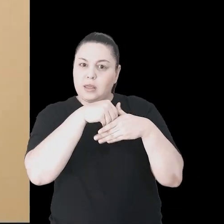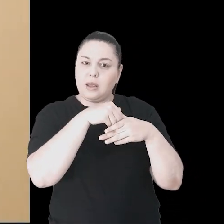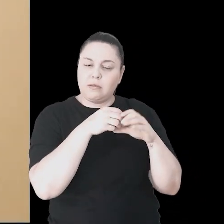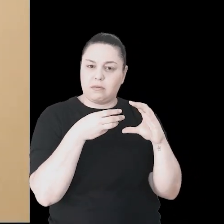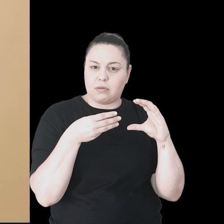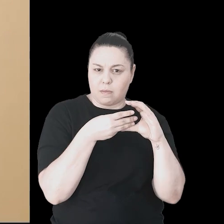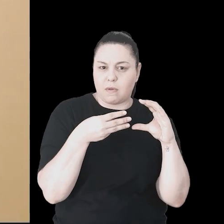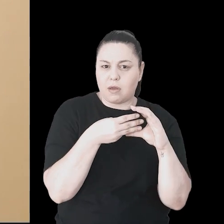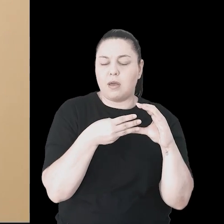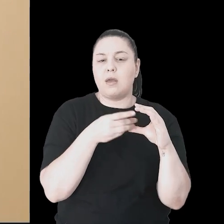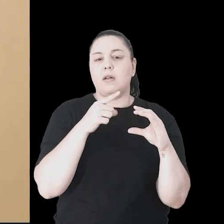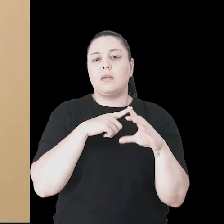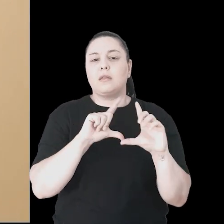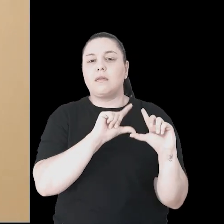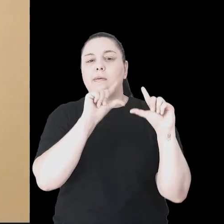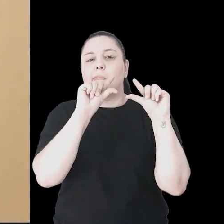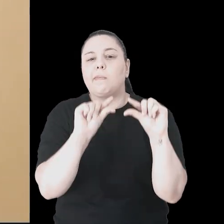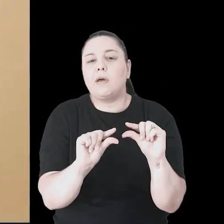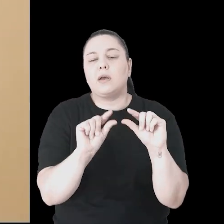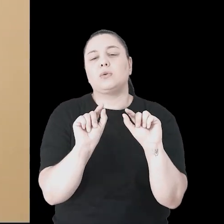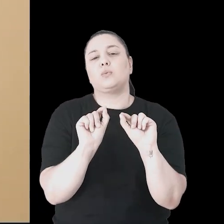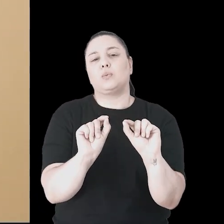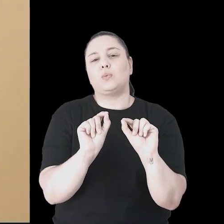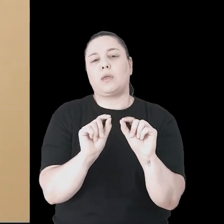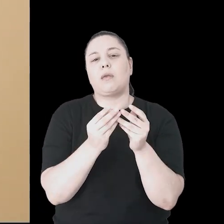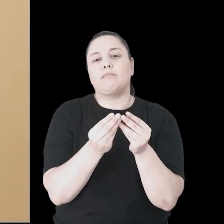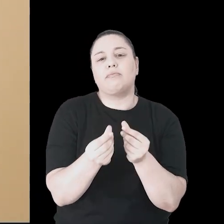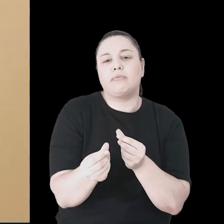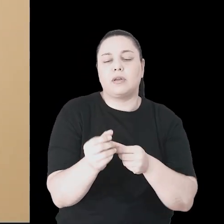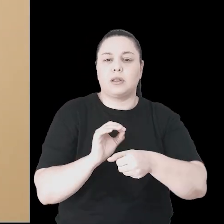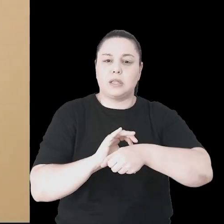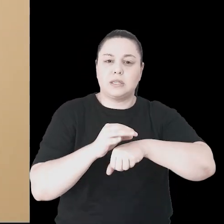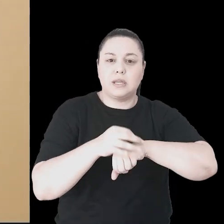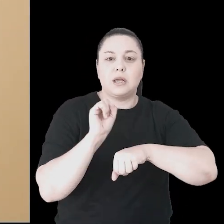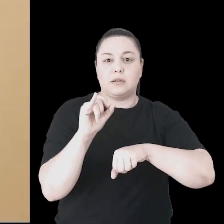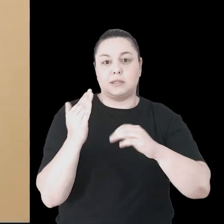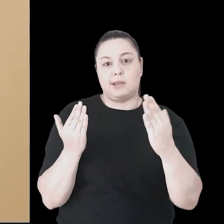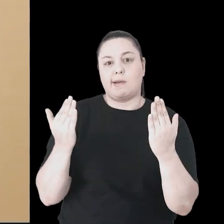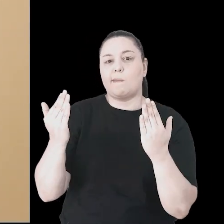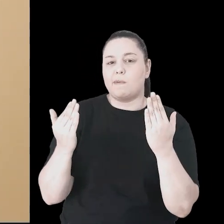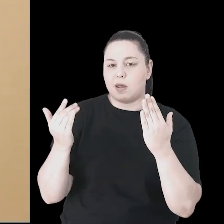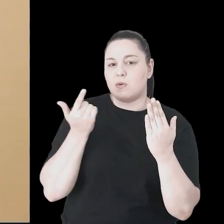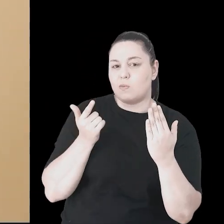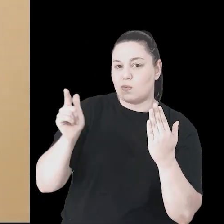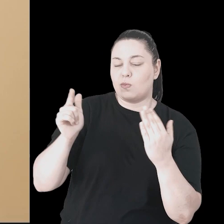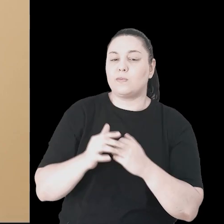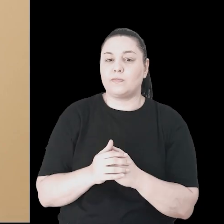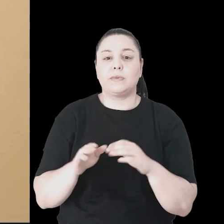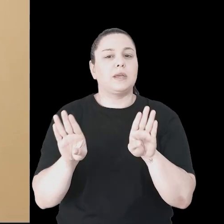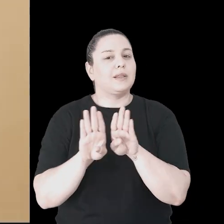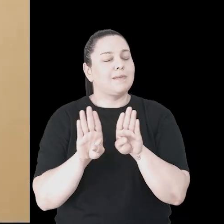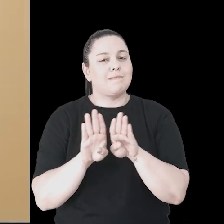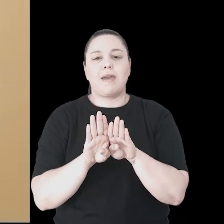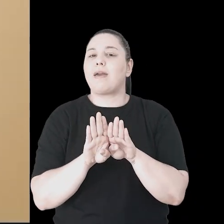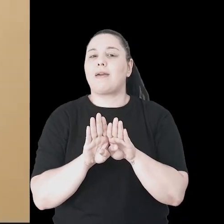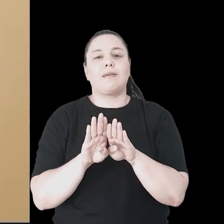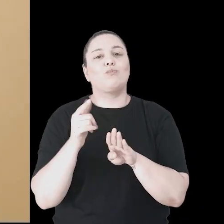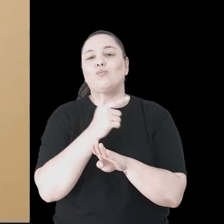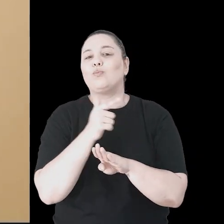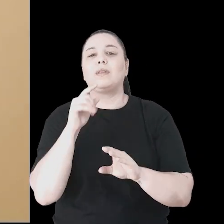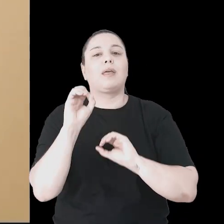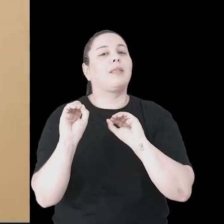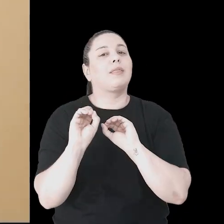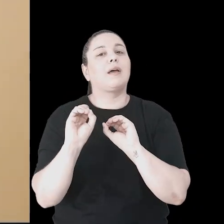molécula relativamente grande, ela tem uma baixa taxa de vazamento das células em comparação com os corantes lipofílicos e